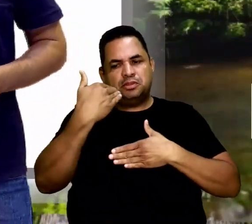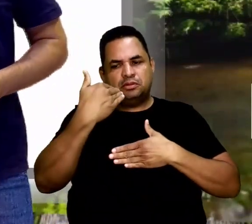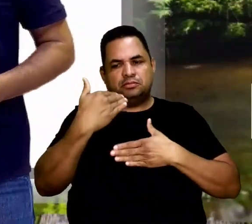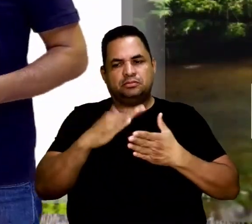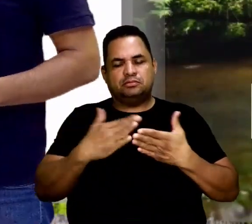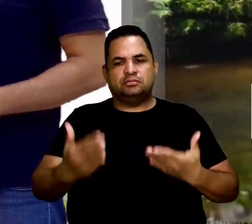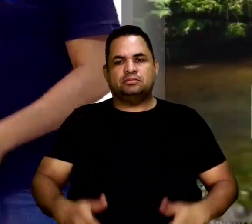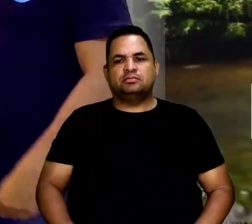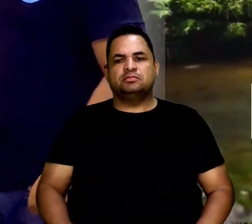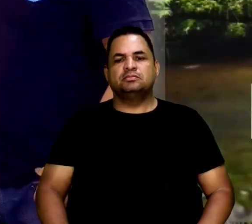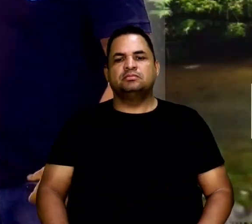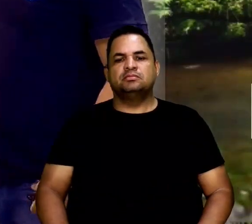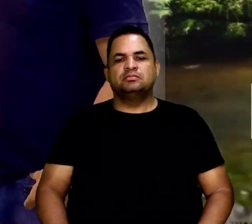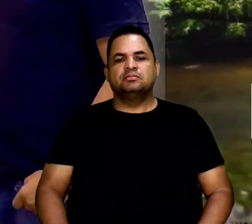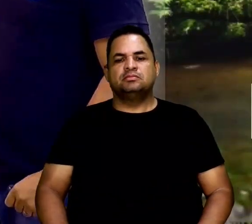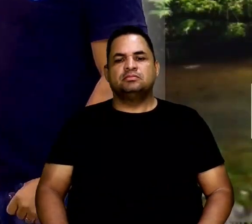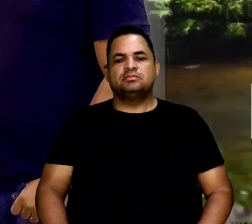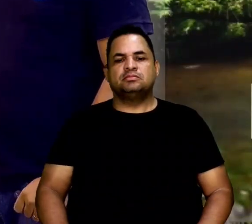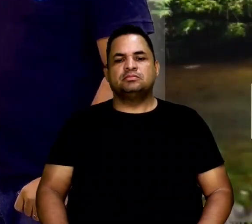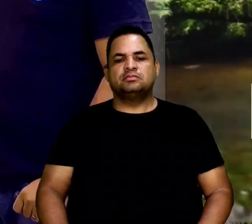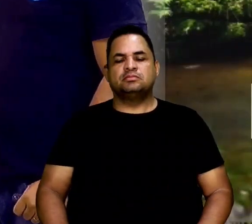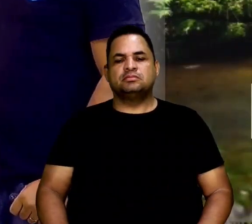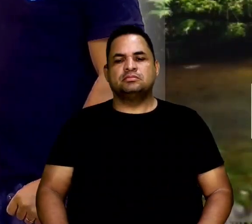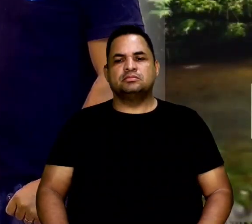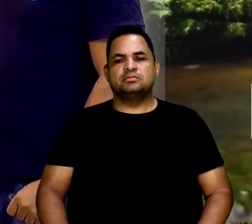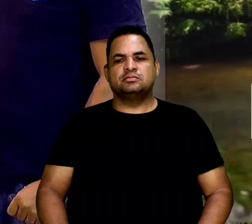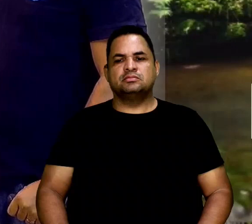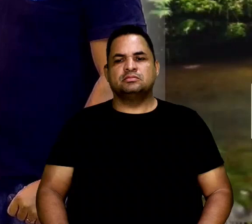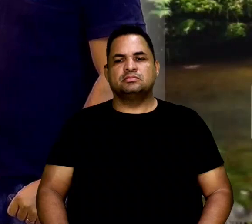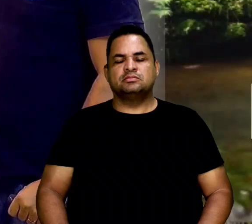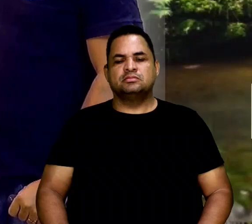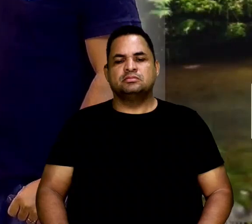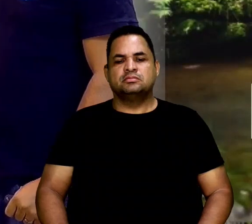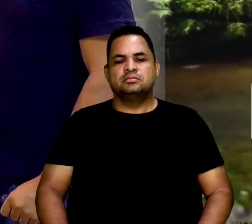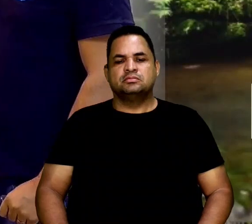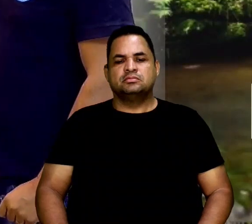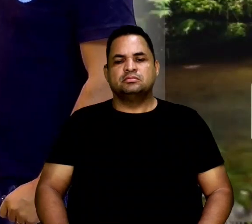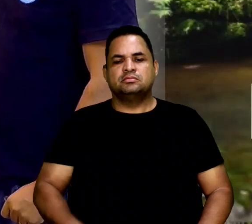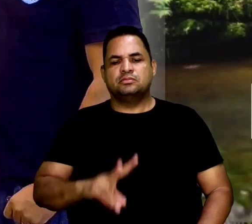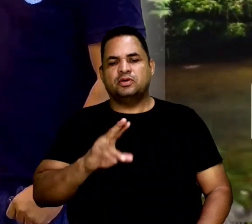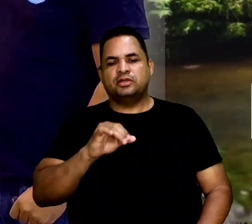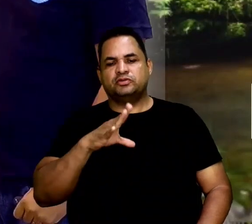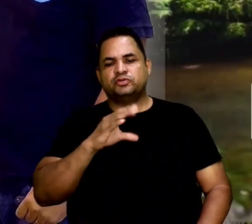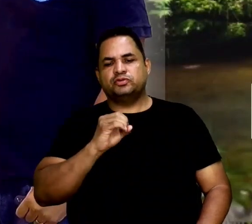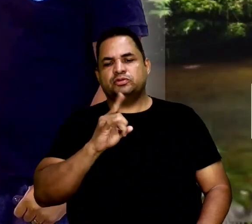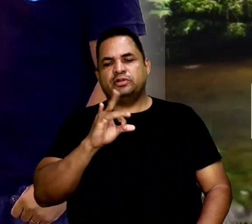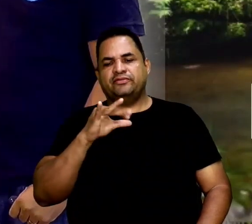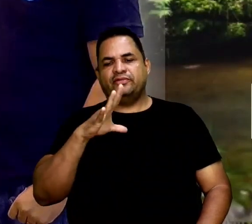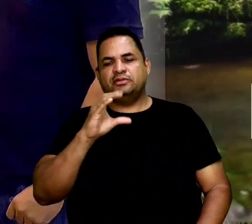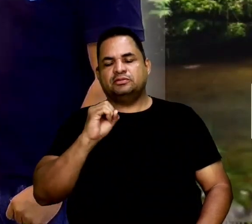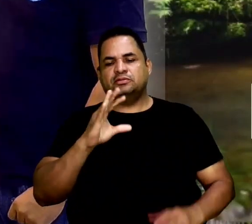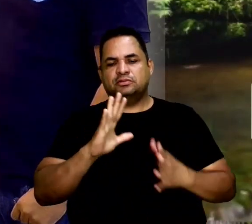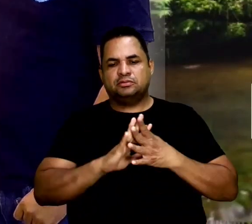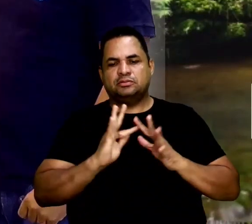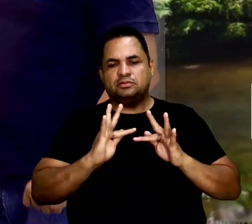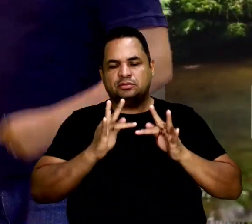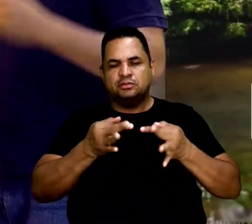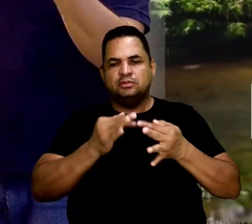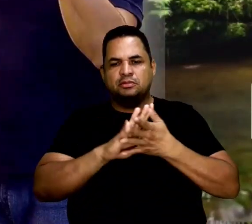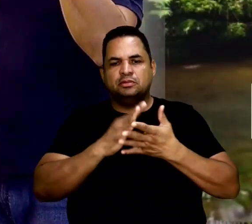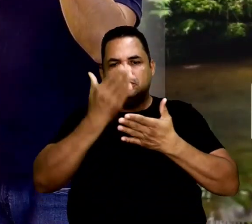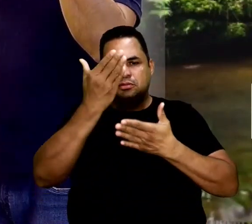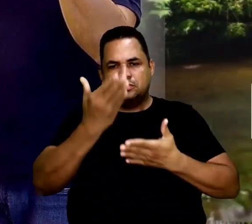é? Então, só continuando. Então, a gente tem aqui, pode deixar na tela, os vasos linfáticos aqui completando essa